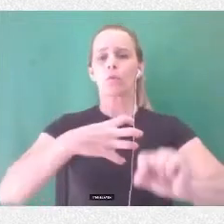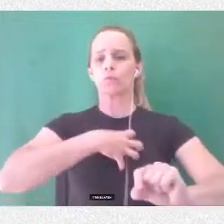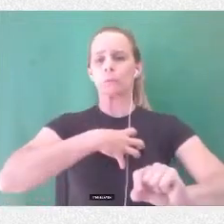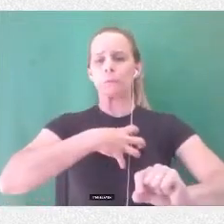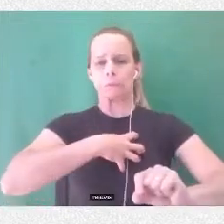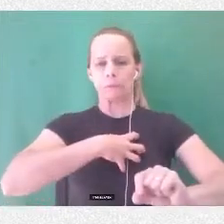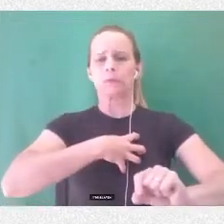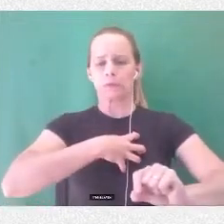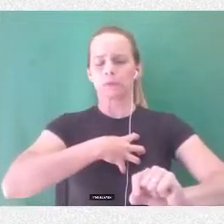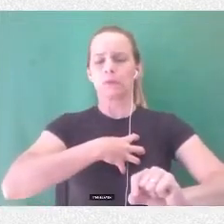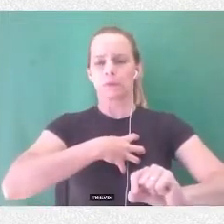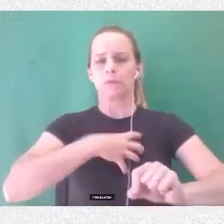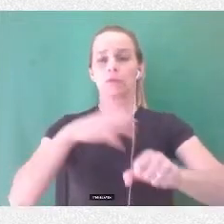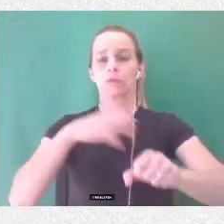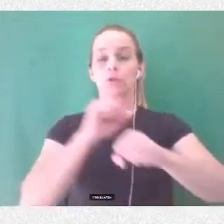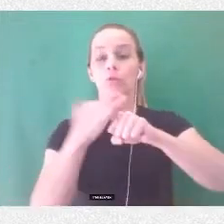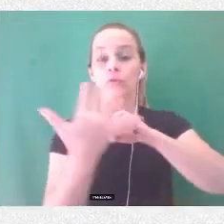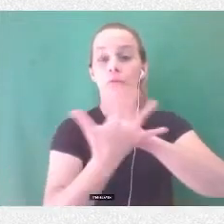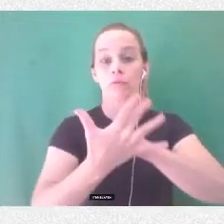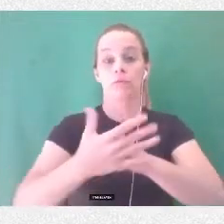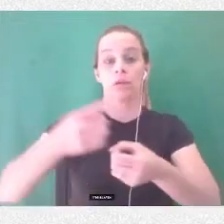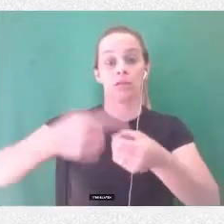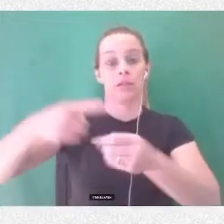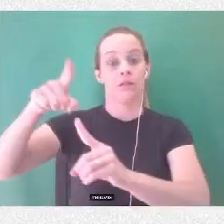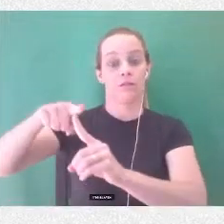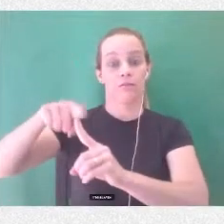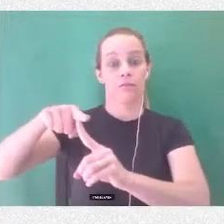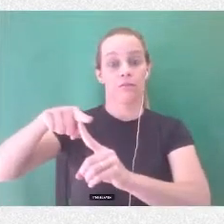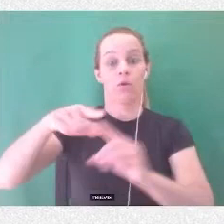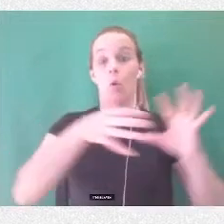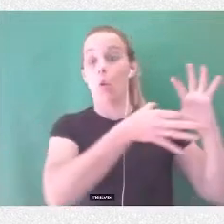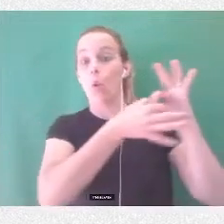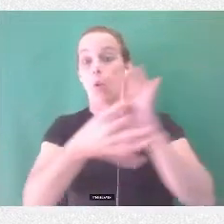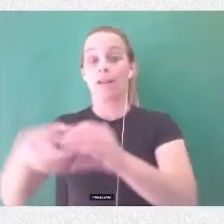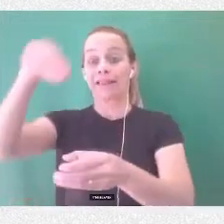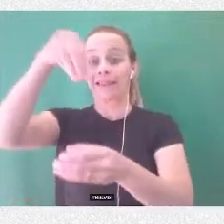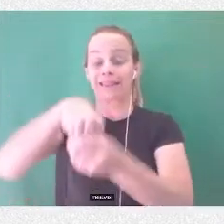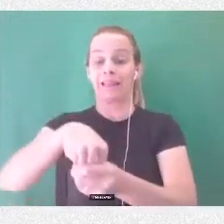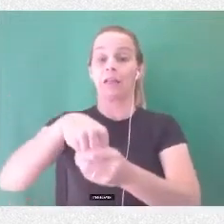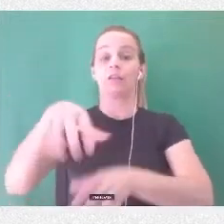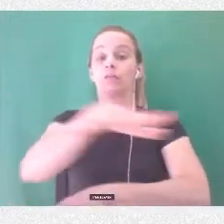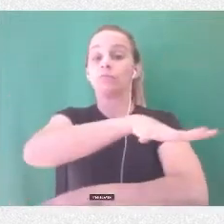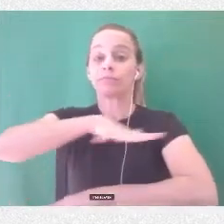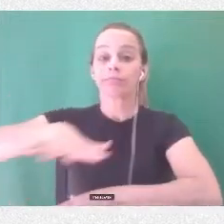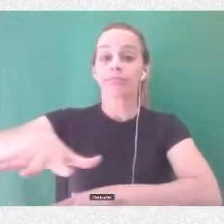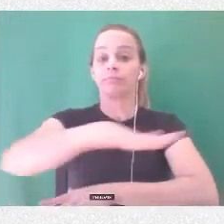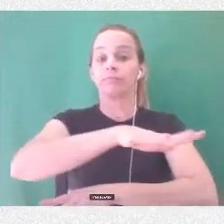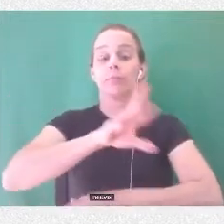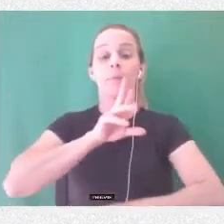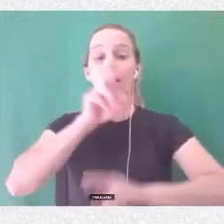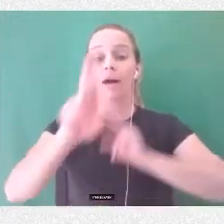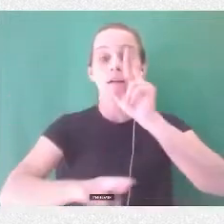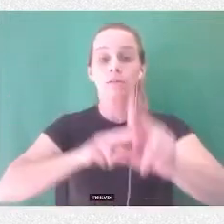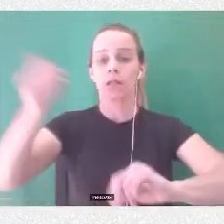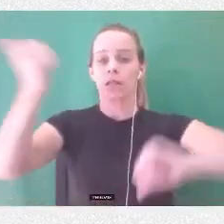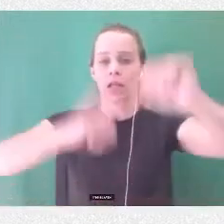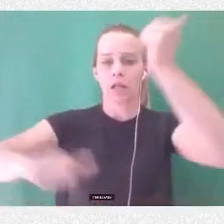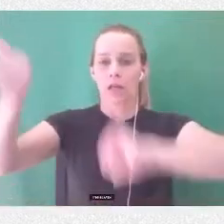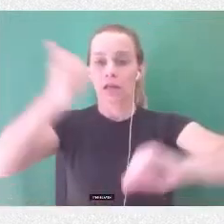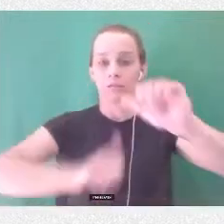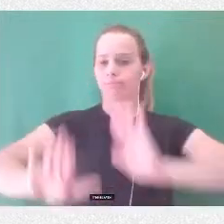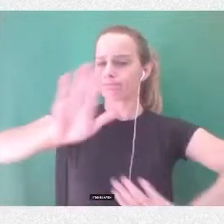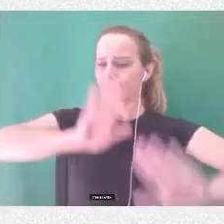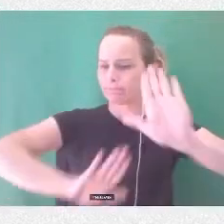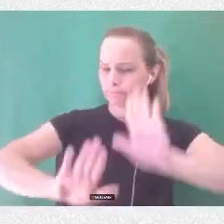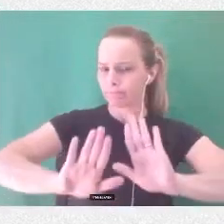COVID na cidade de Toledo, no nosso contexto. Então, para responder essa questão, nós temos uma análise interina prevista após